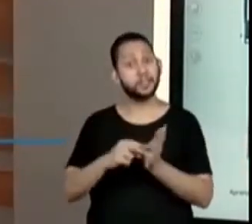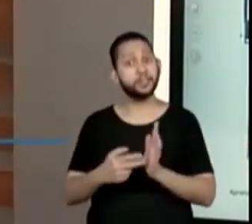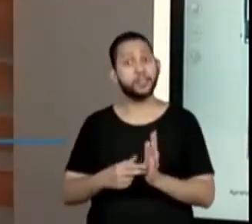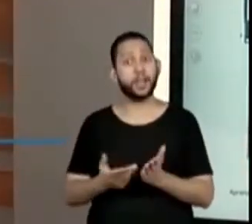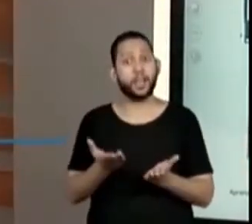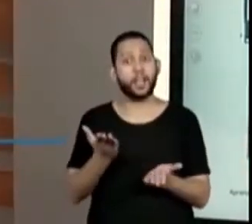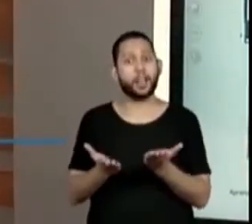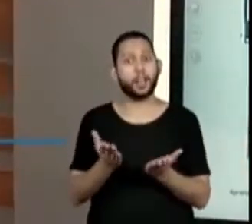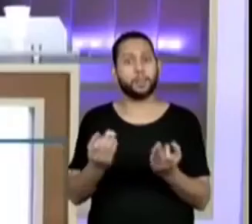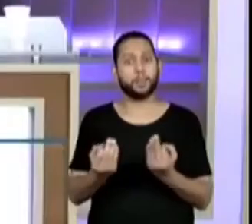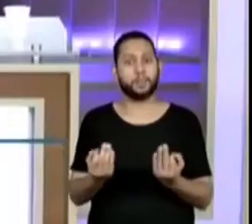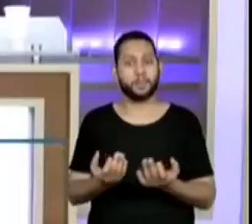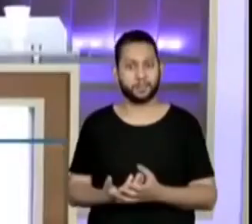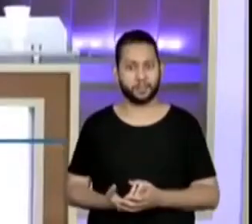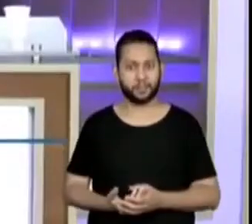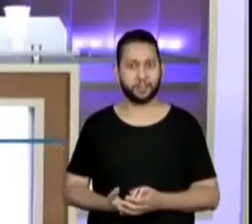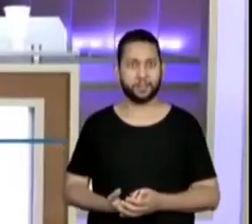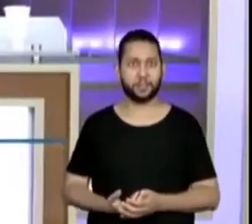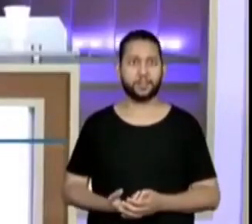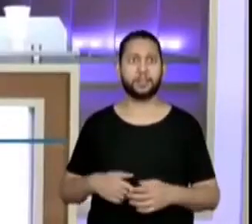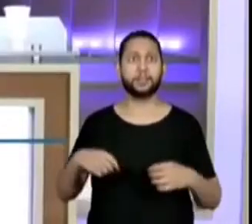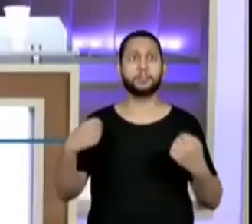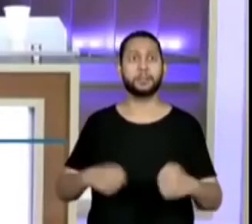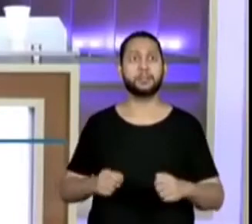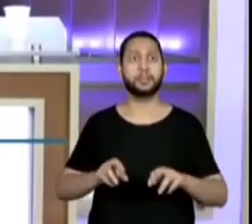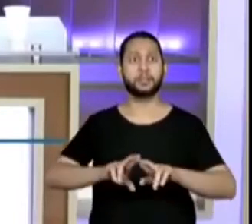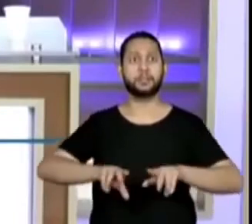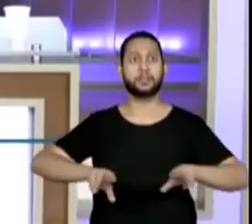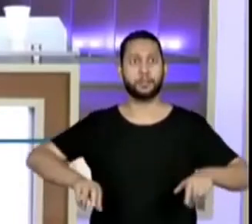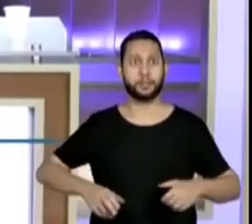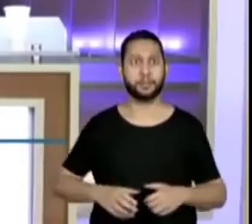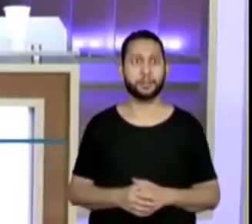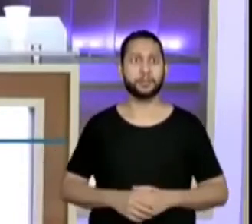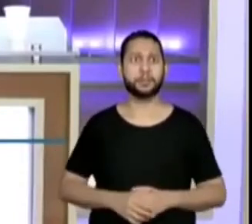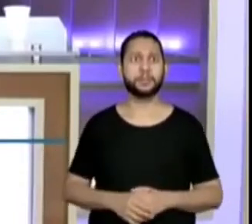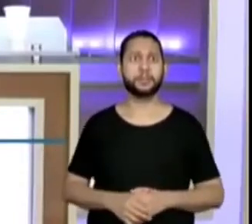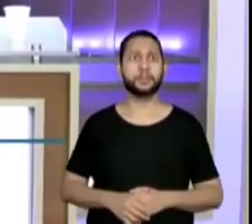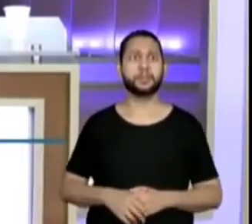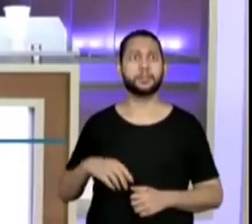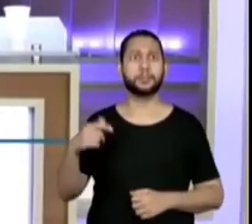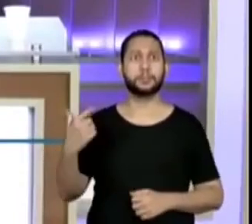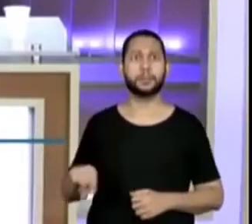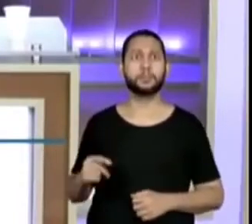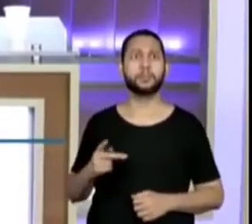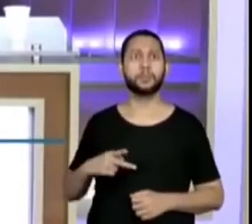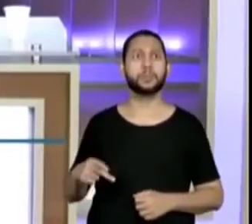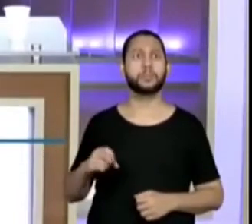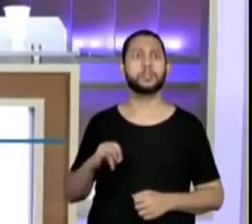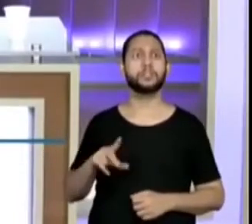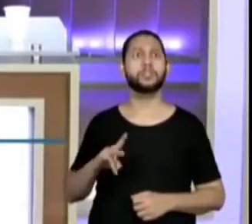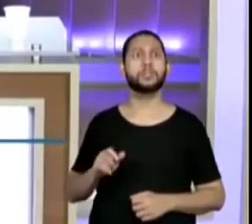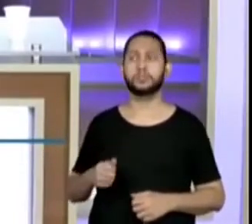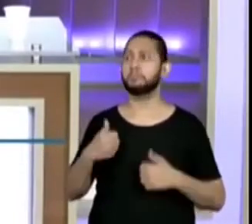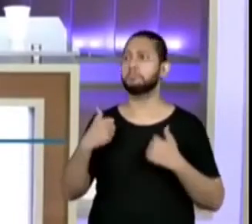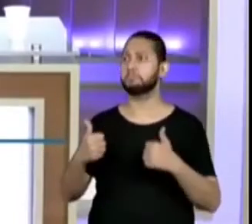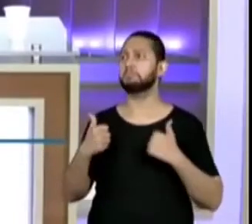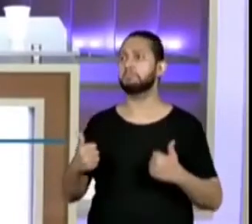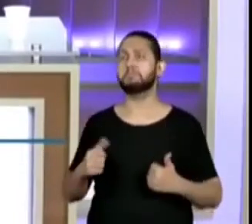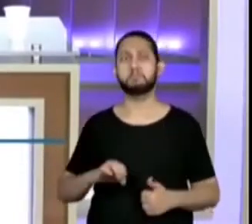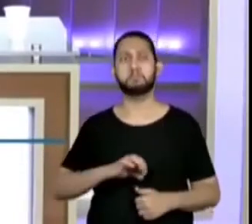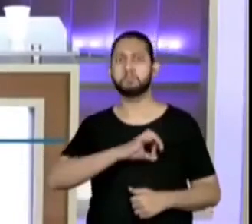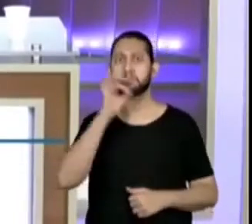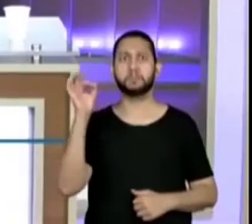equilíbrio? Exato, né? É, ele podia ter dobrado a quantidade de recursos, né? Bom, Vamos lá, professora Silva Benjamin. Isso aí, Eugênio.